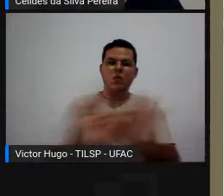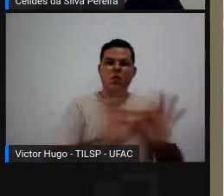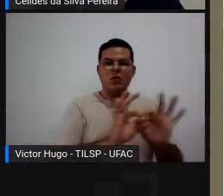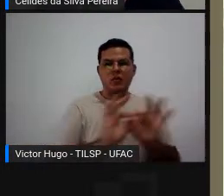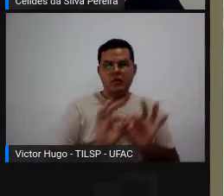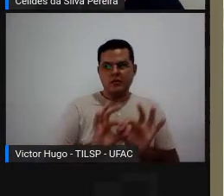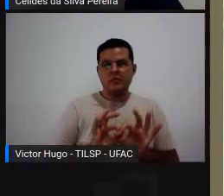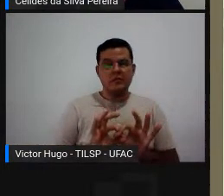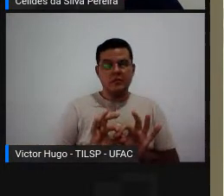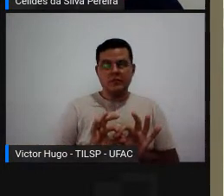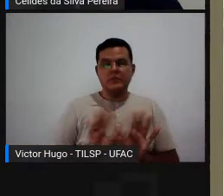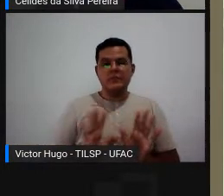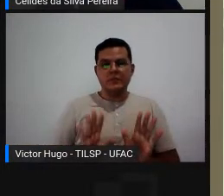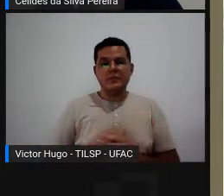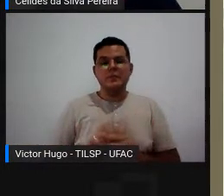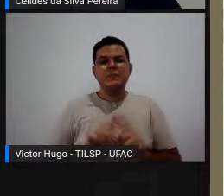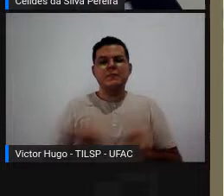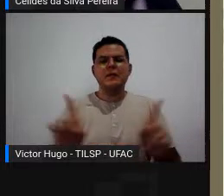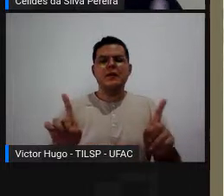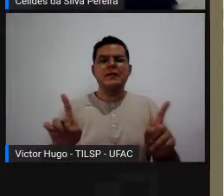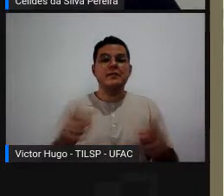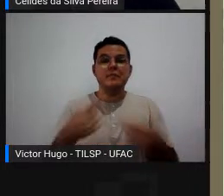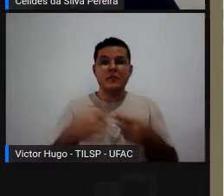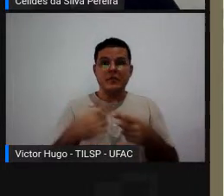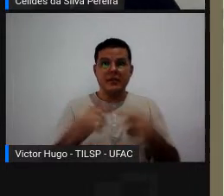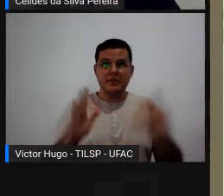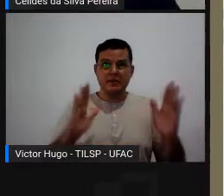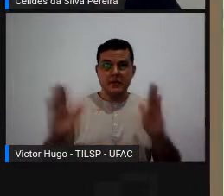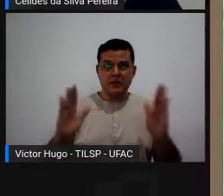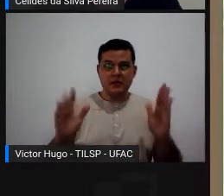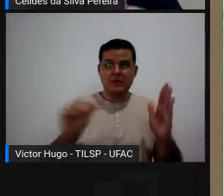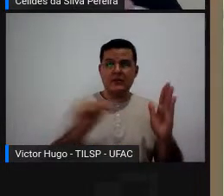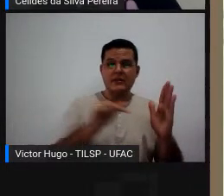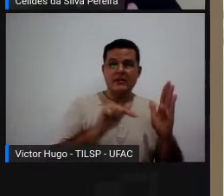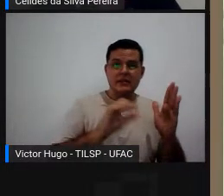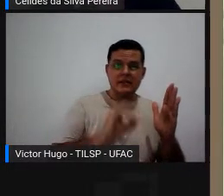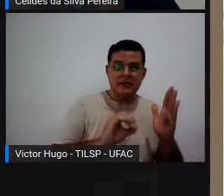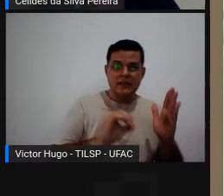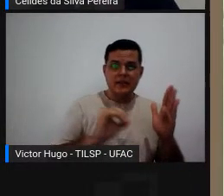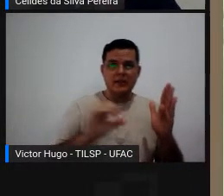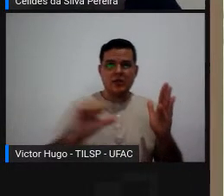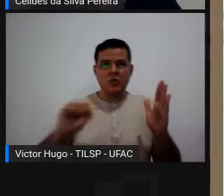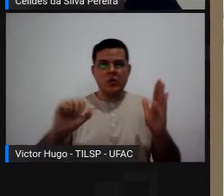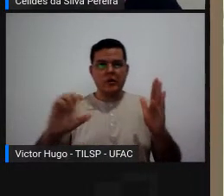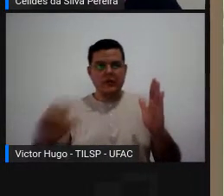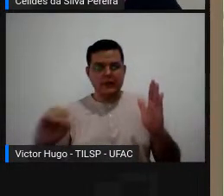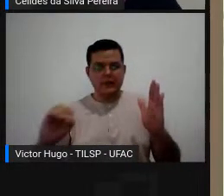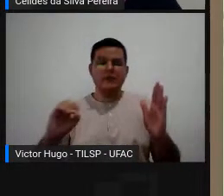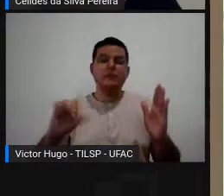nas décadas de 70, nas décadas de 80, haviam estudos